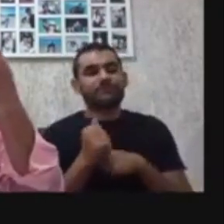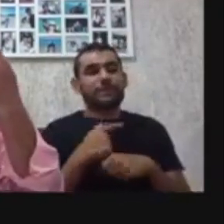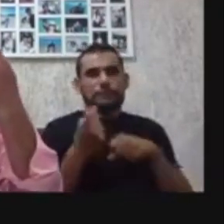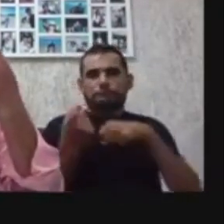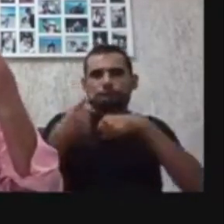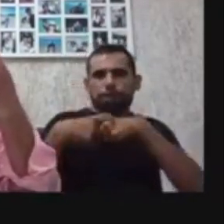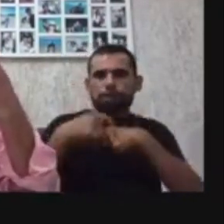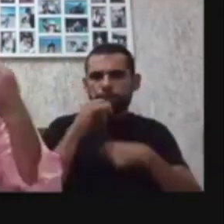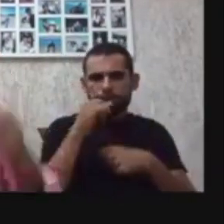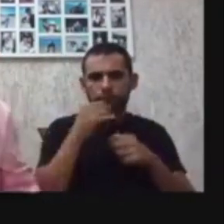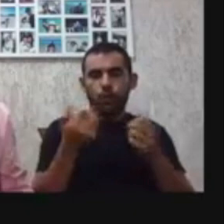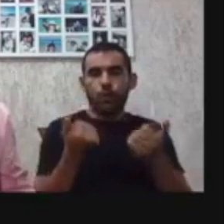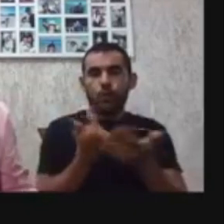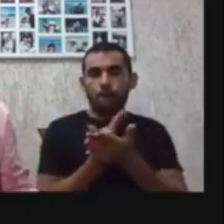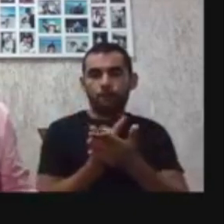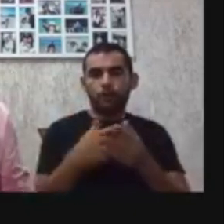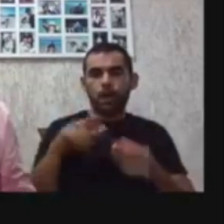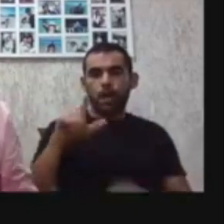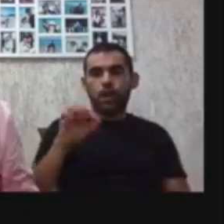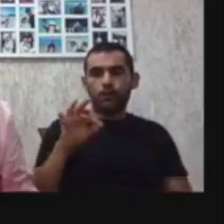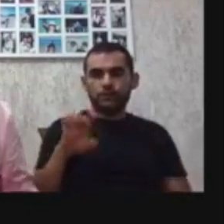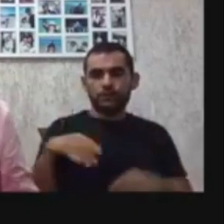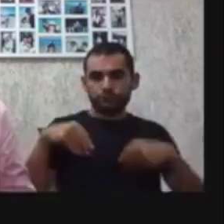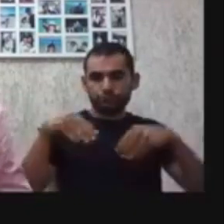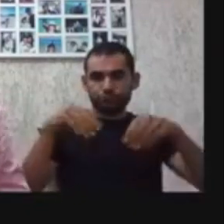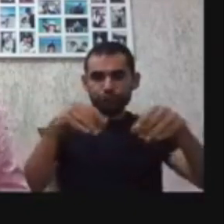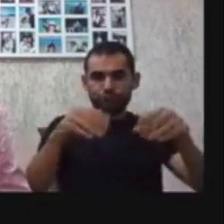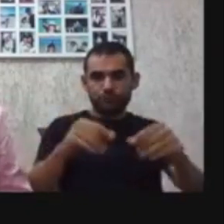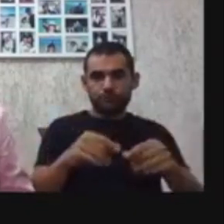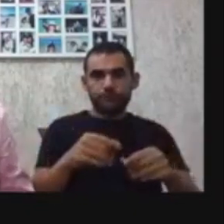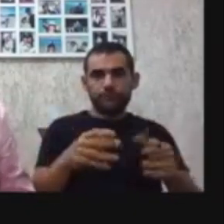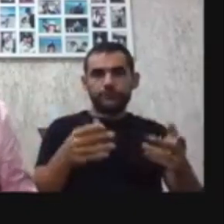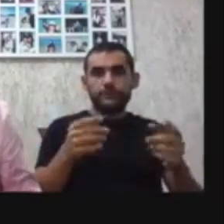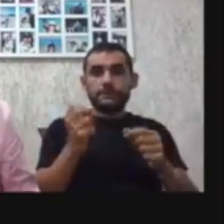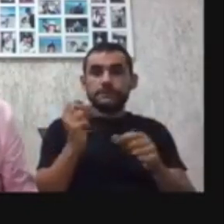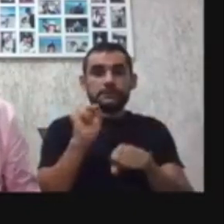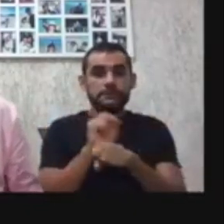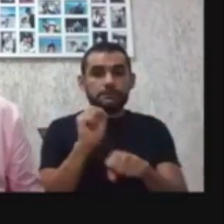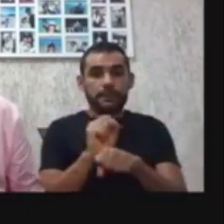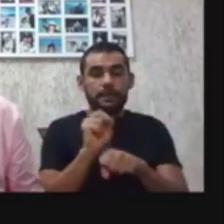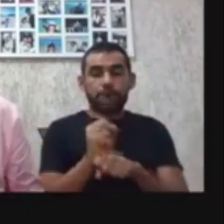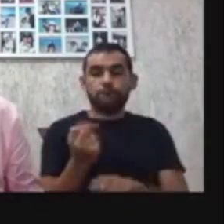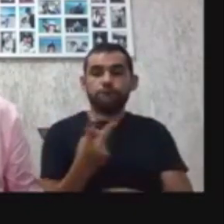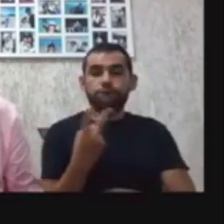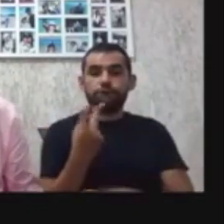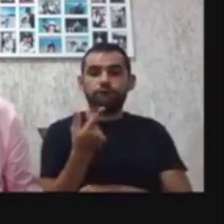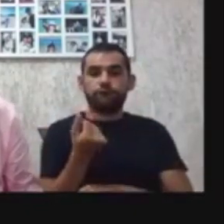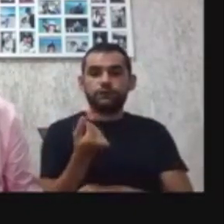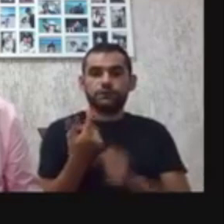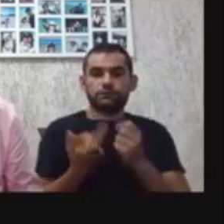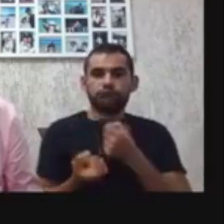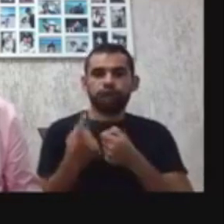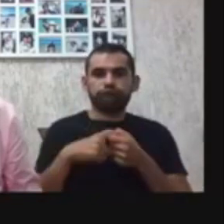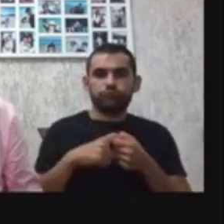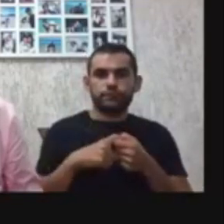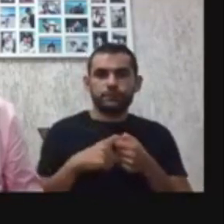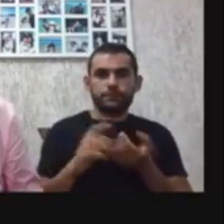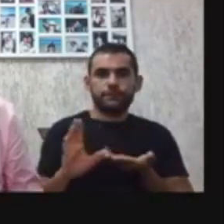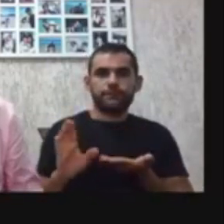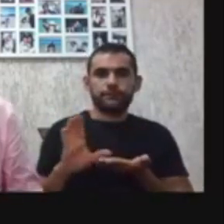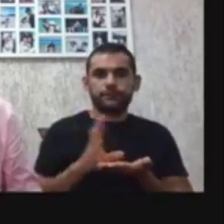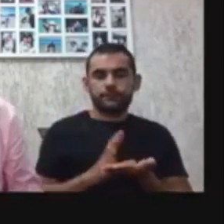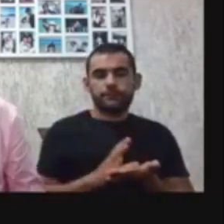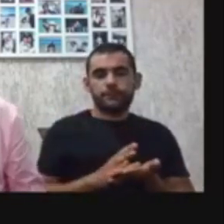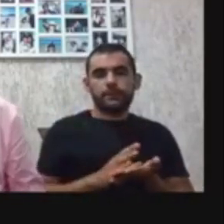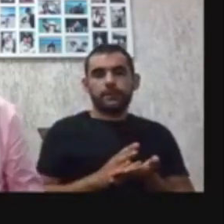porque o outro comprou um lote ali por especulação imobiliária, porque ele quer esperar valorizar para ele ganhar dinheiro. É, né? Normal isso.